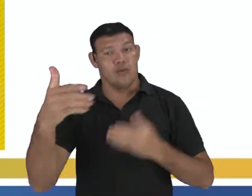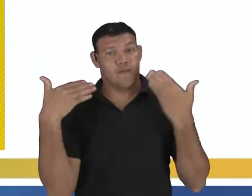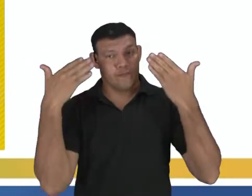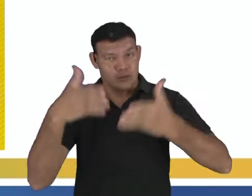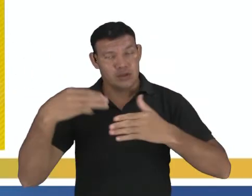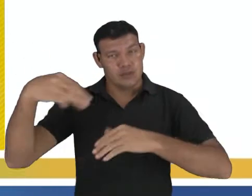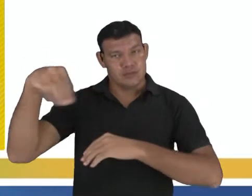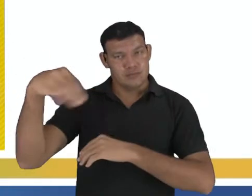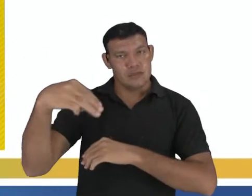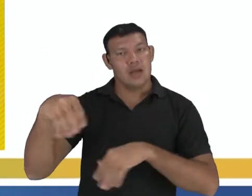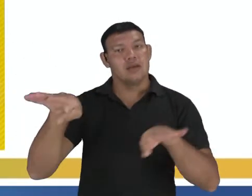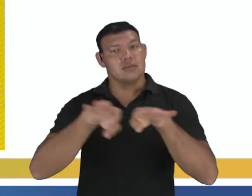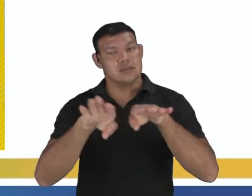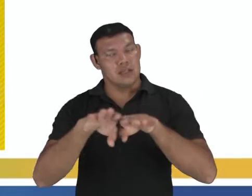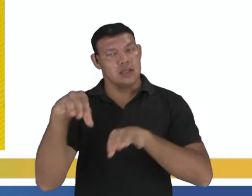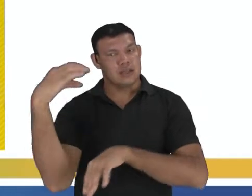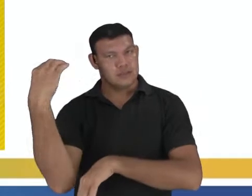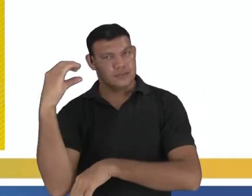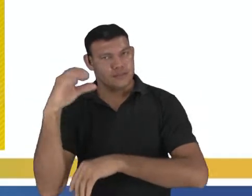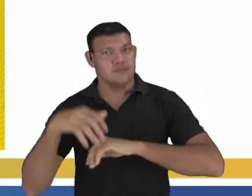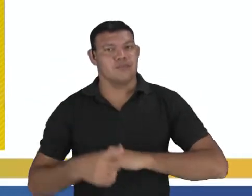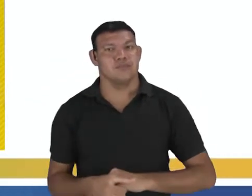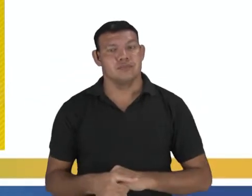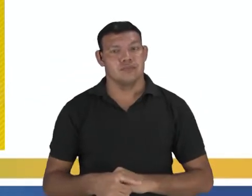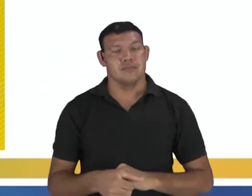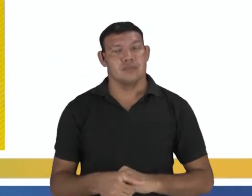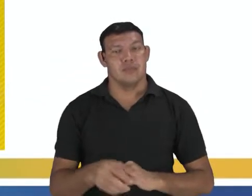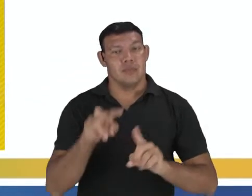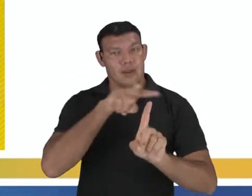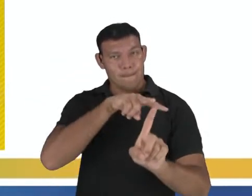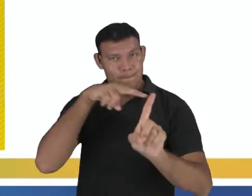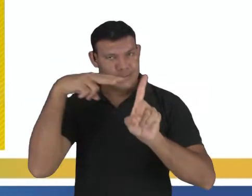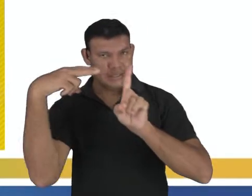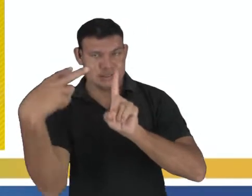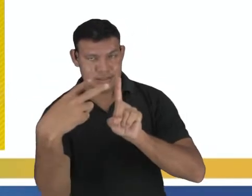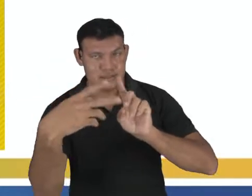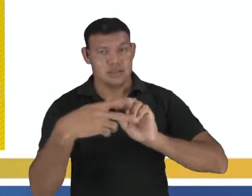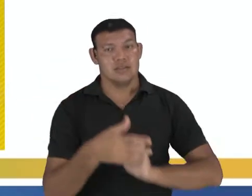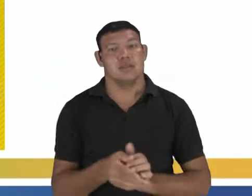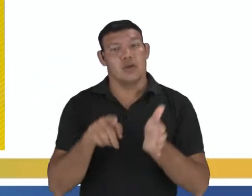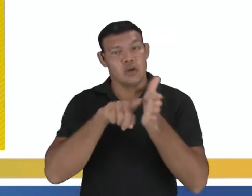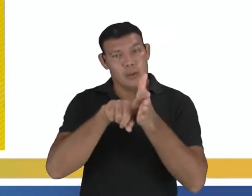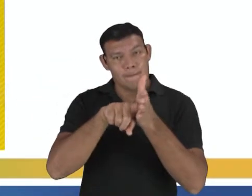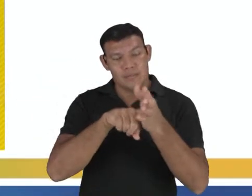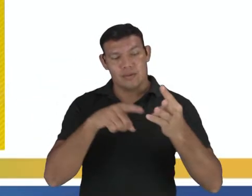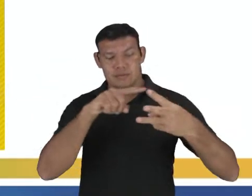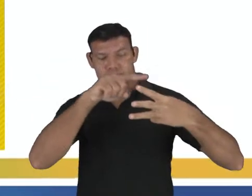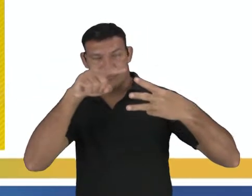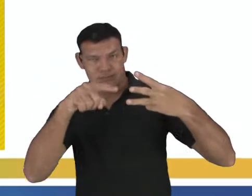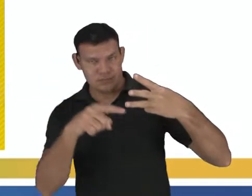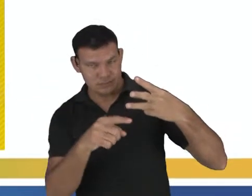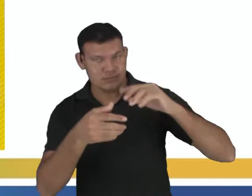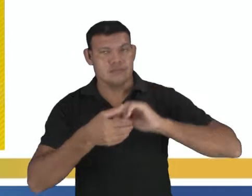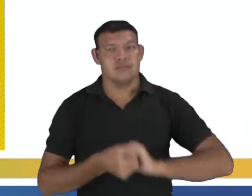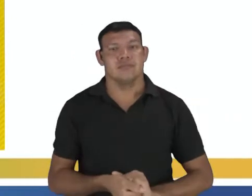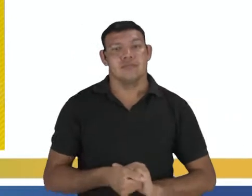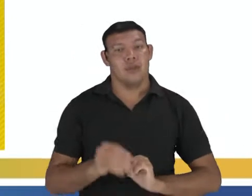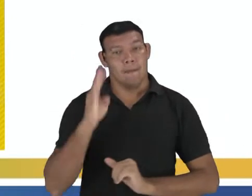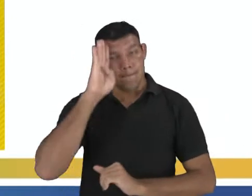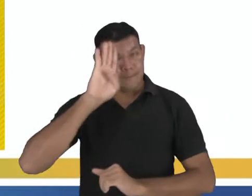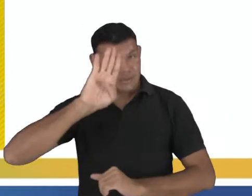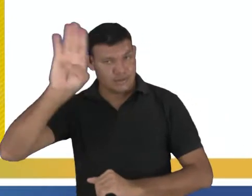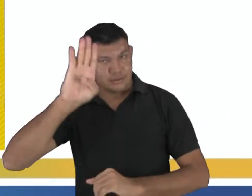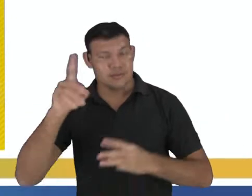matemática e de ciências. Então, a visão da Barbara Oakley, ela vai relacionar 3 pontos principais, e